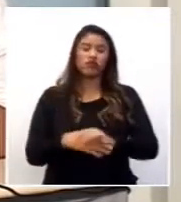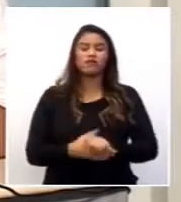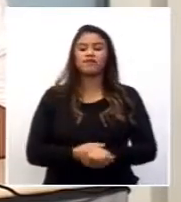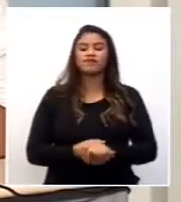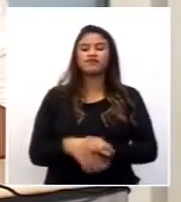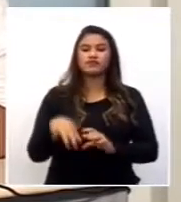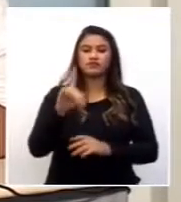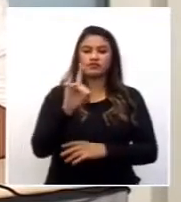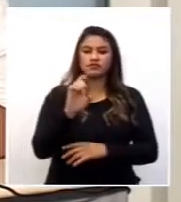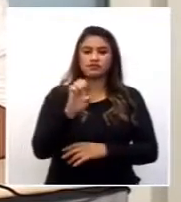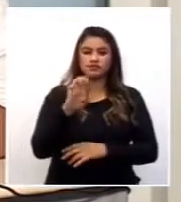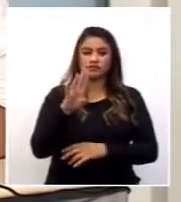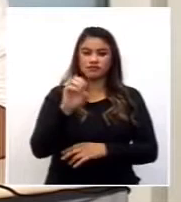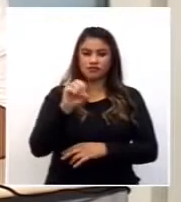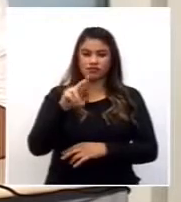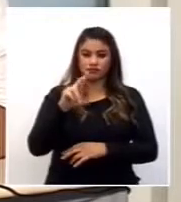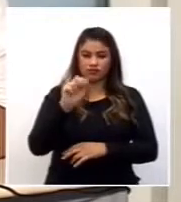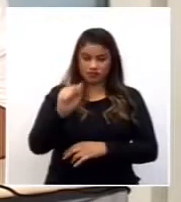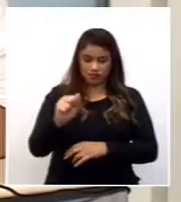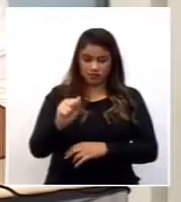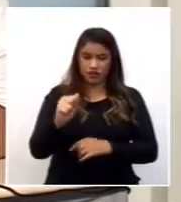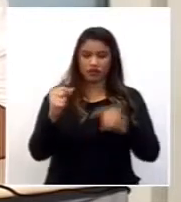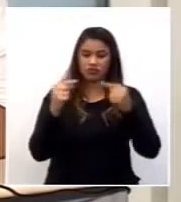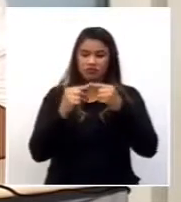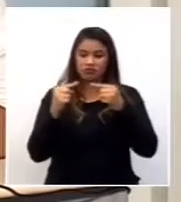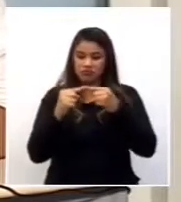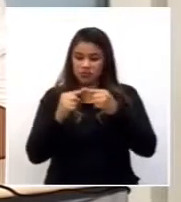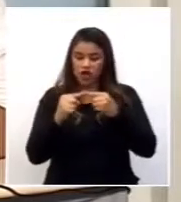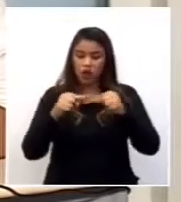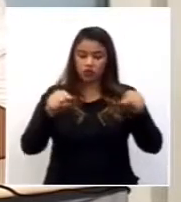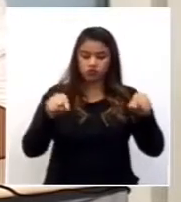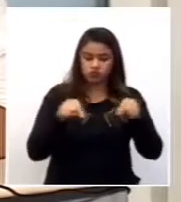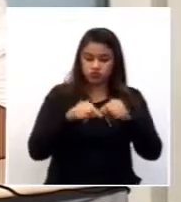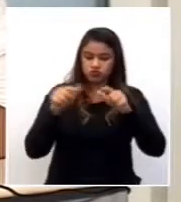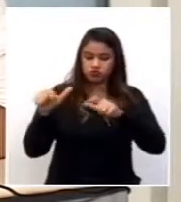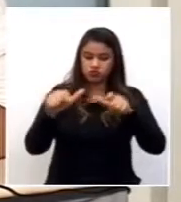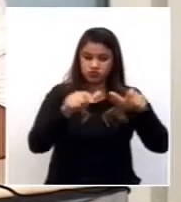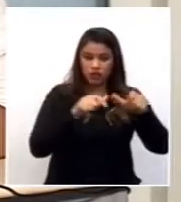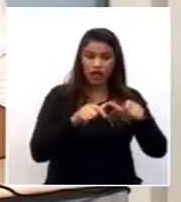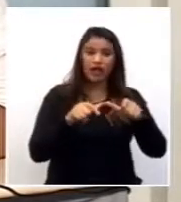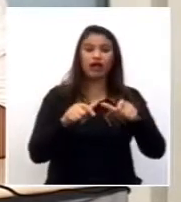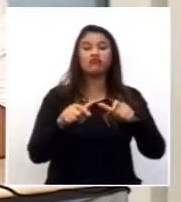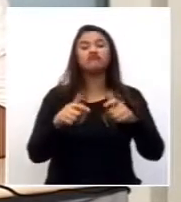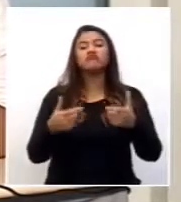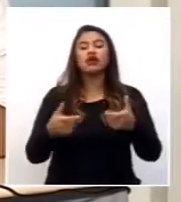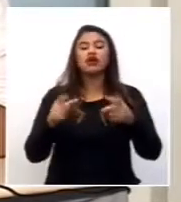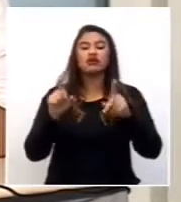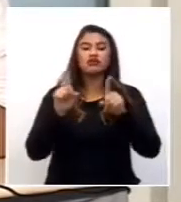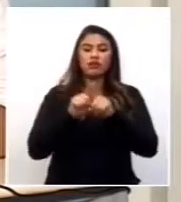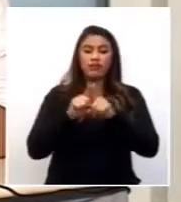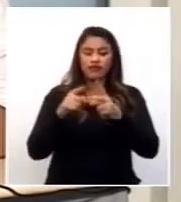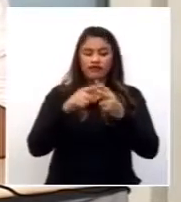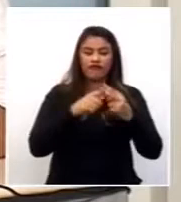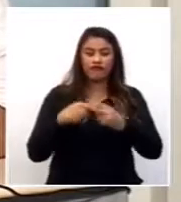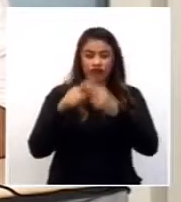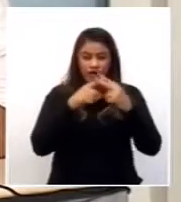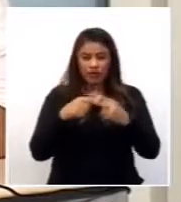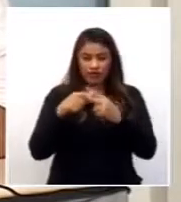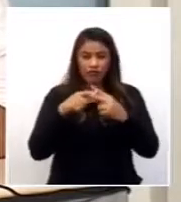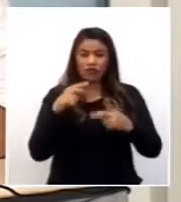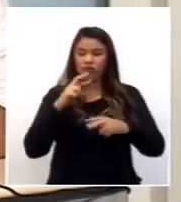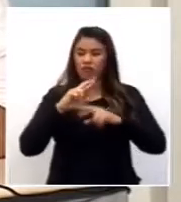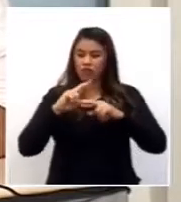aprender em espaços diferentes, com ferramentas diferentes. Uma excelente observação. Ótimo. O professor